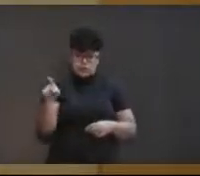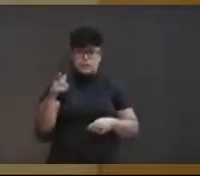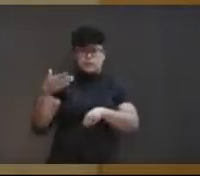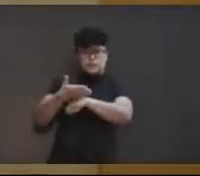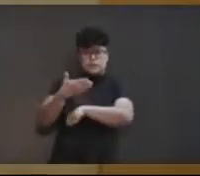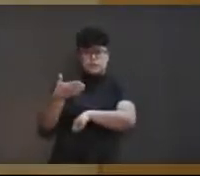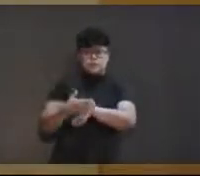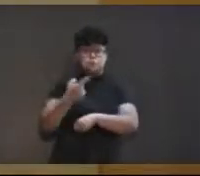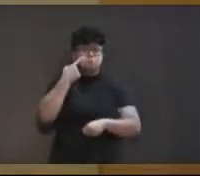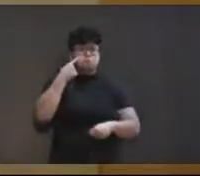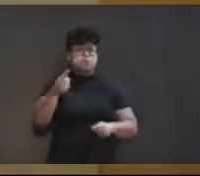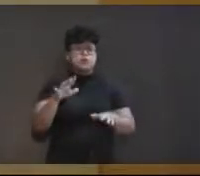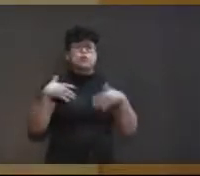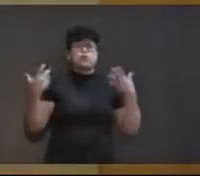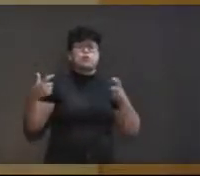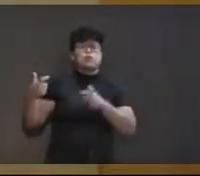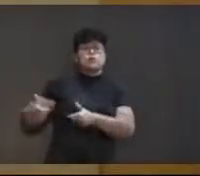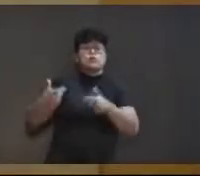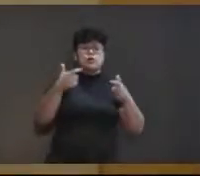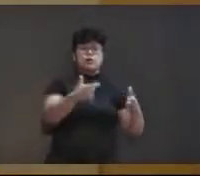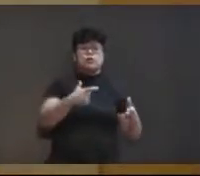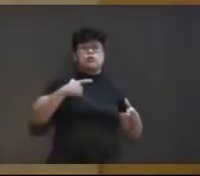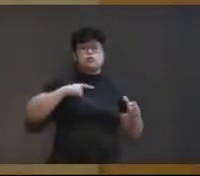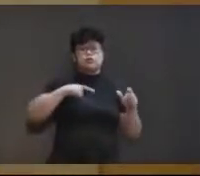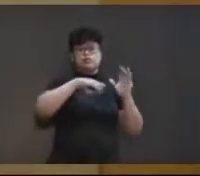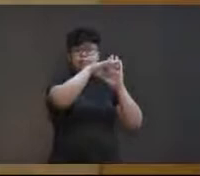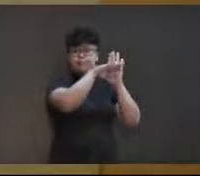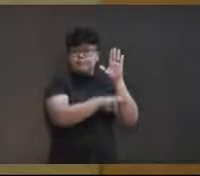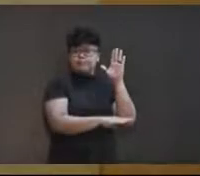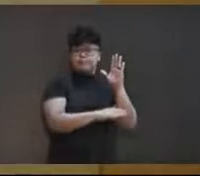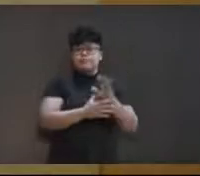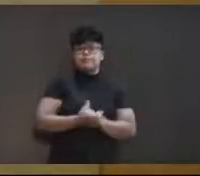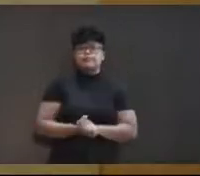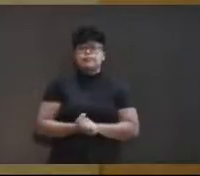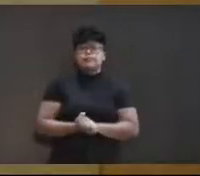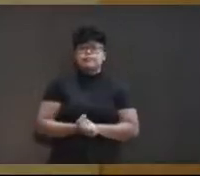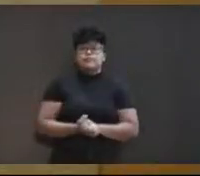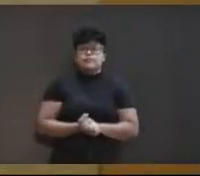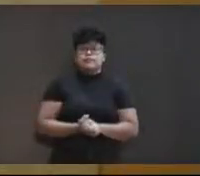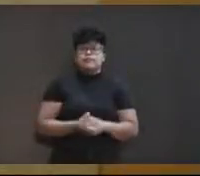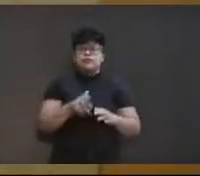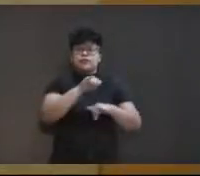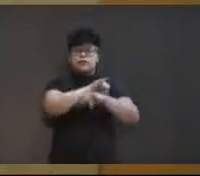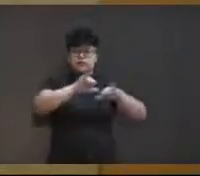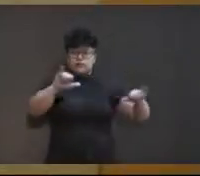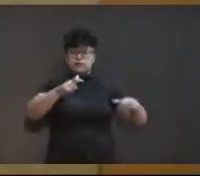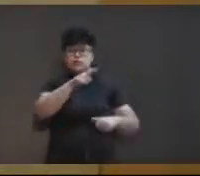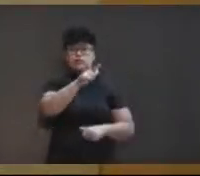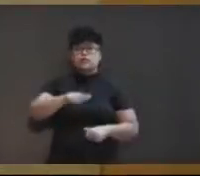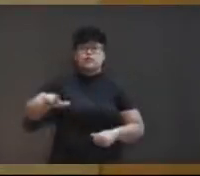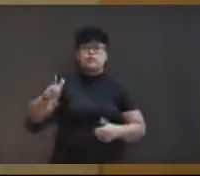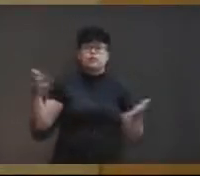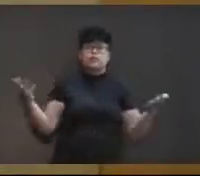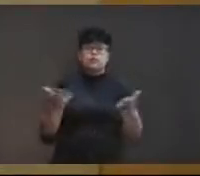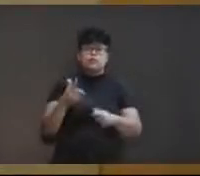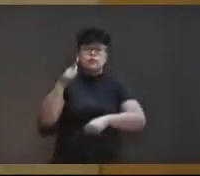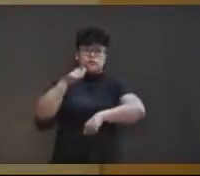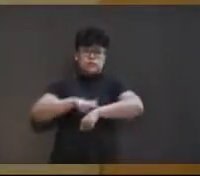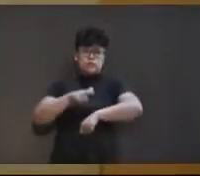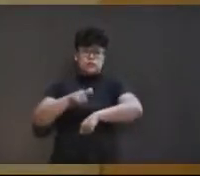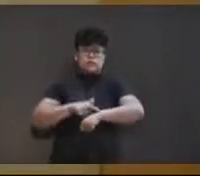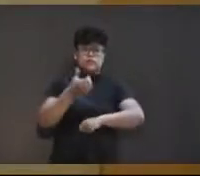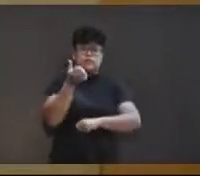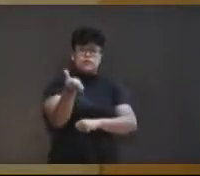saber qual lugar da sua programação o outro aviso é que hoje às 6:00 nós teremos uma apresentação cultural